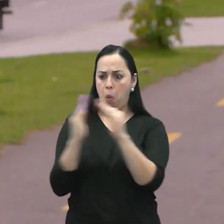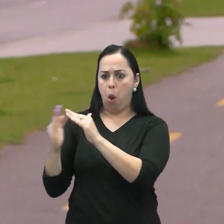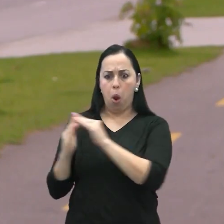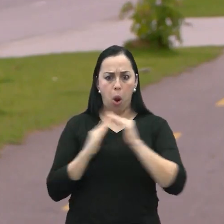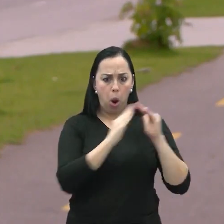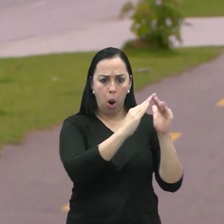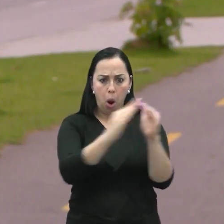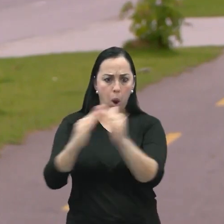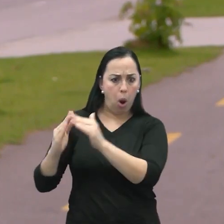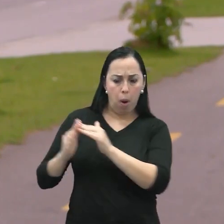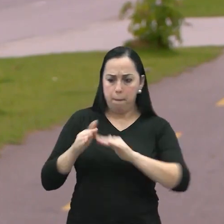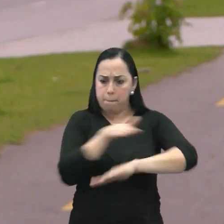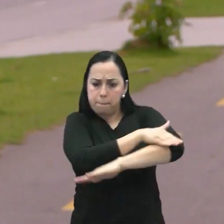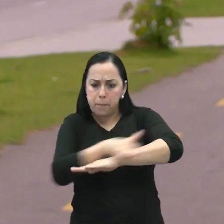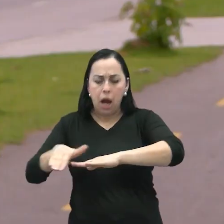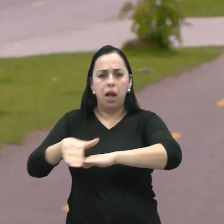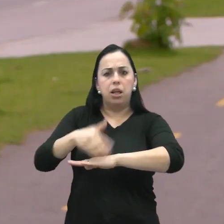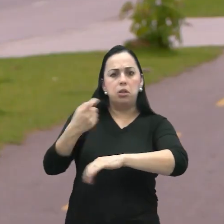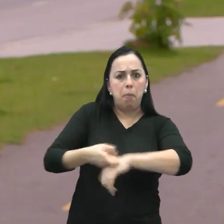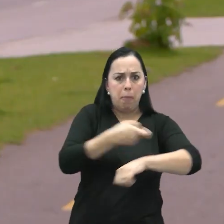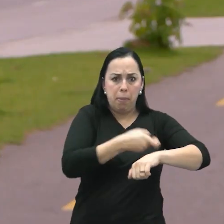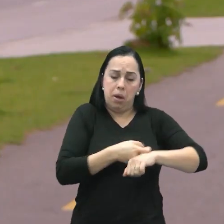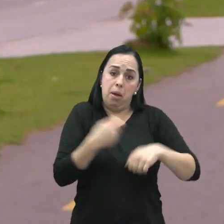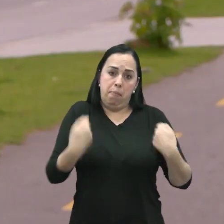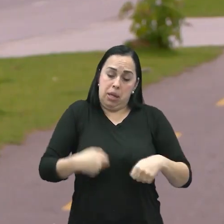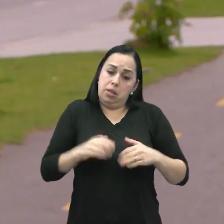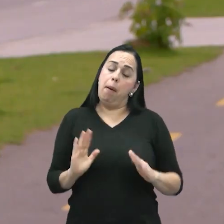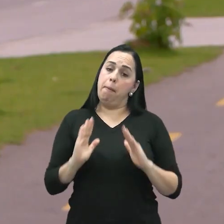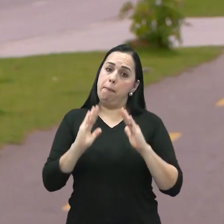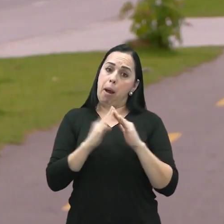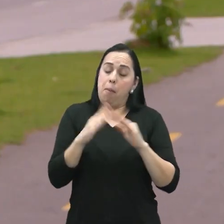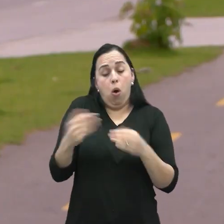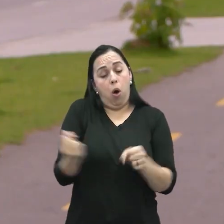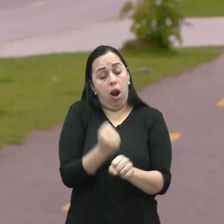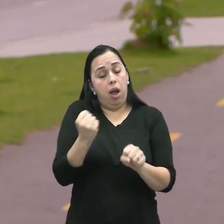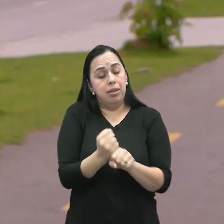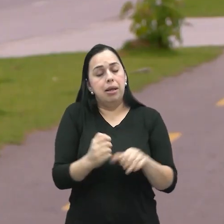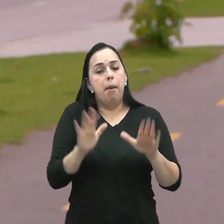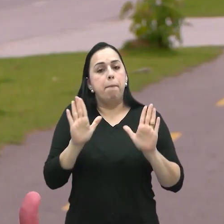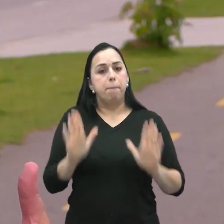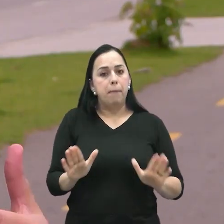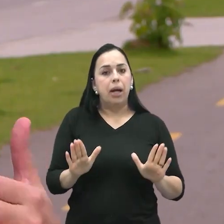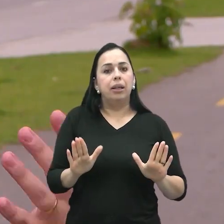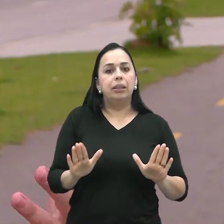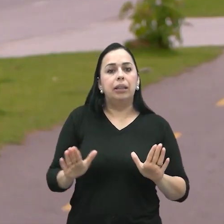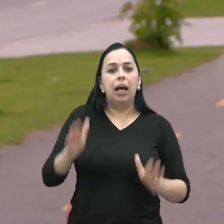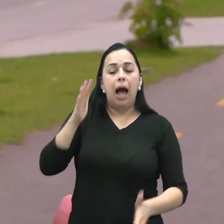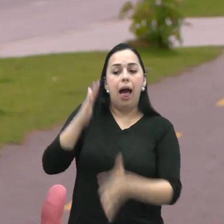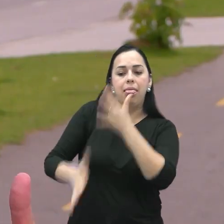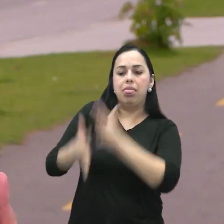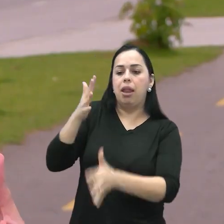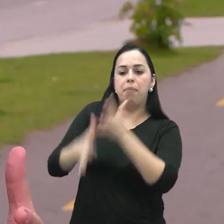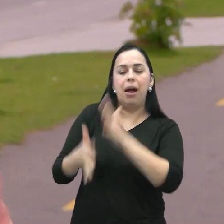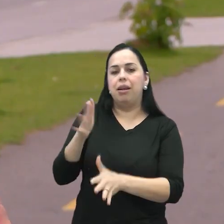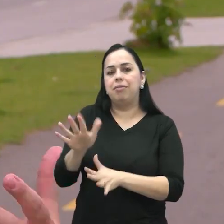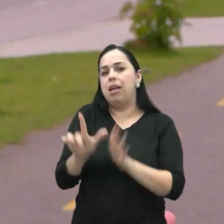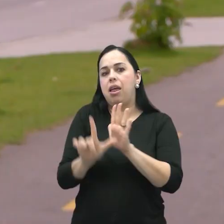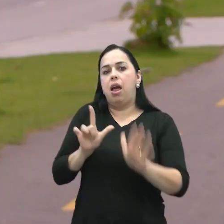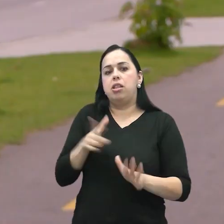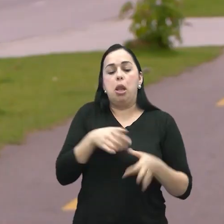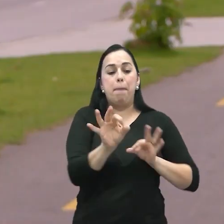gente concreta, né? A gente precisa disso para a gente morar, então Porém, muitas vezes a gente não